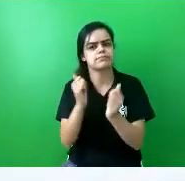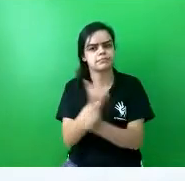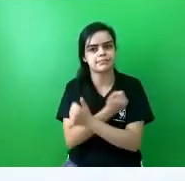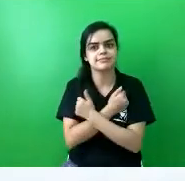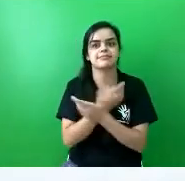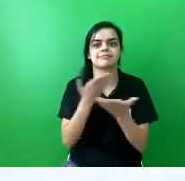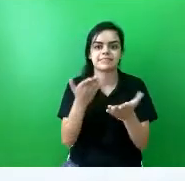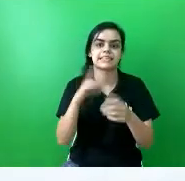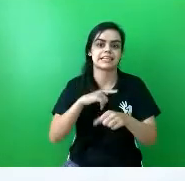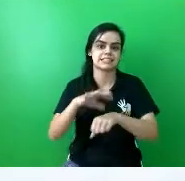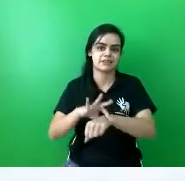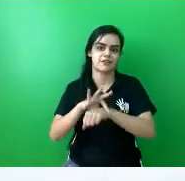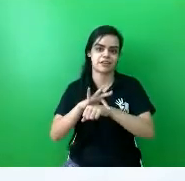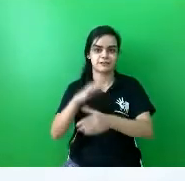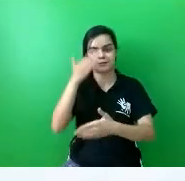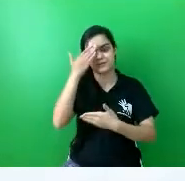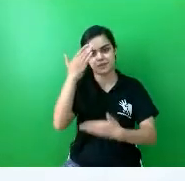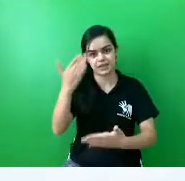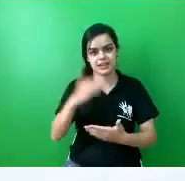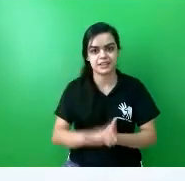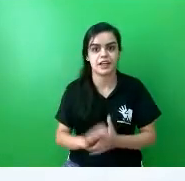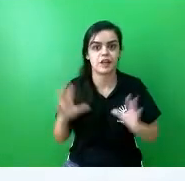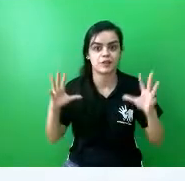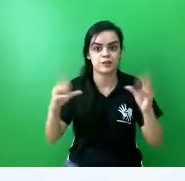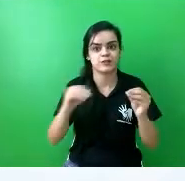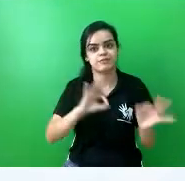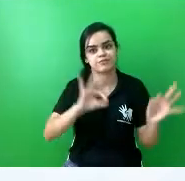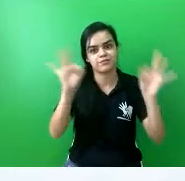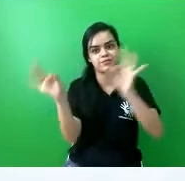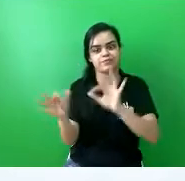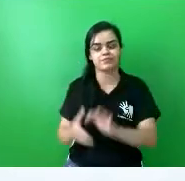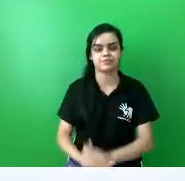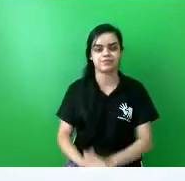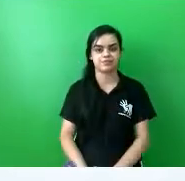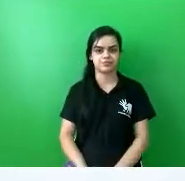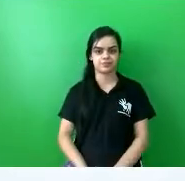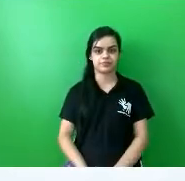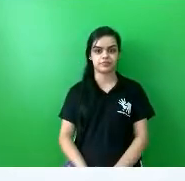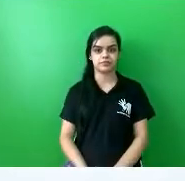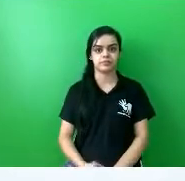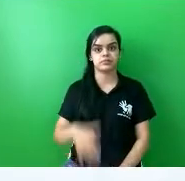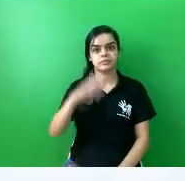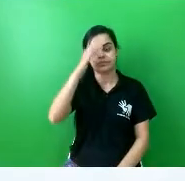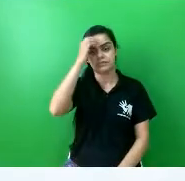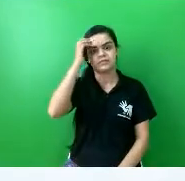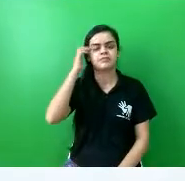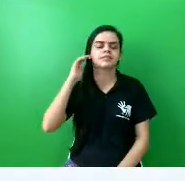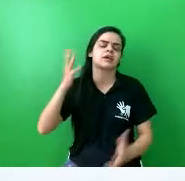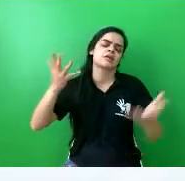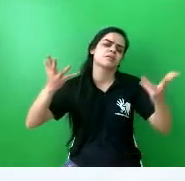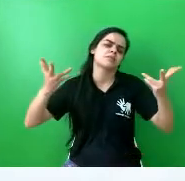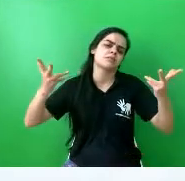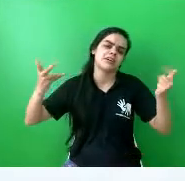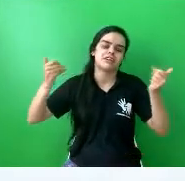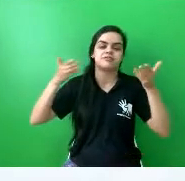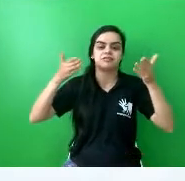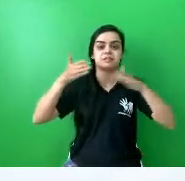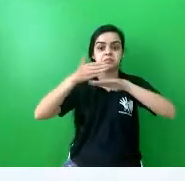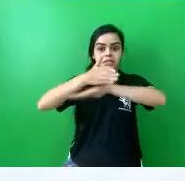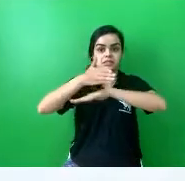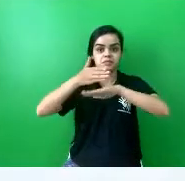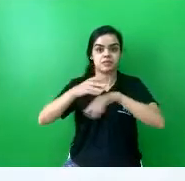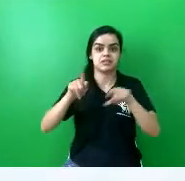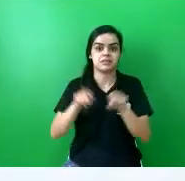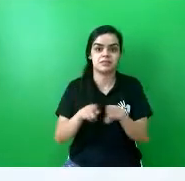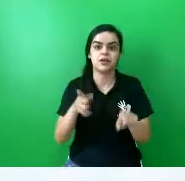estarem em segurança. Obrigada, Gilson, obrigada a todos vocês. Bacana, gente, sensacional a participação de vocês aqui, vocês já agora